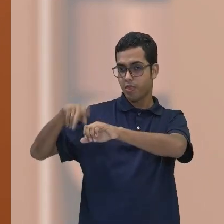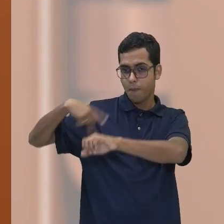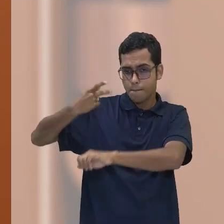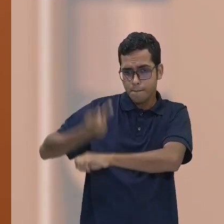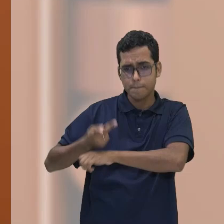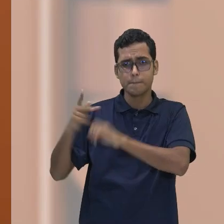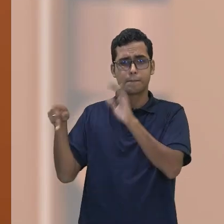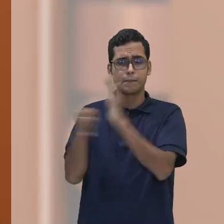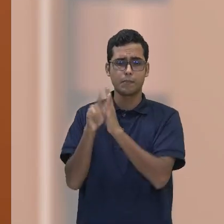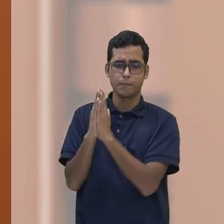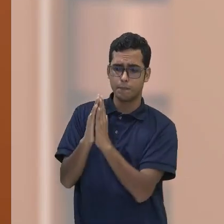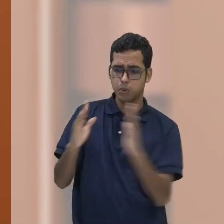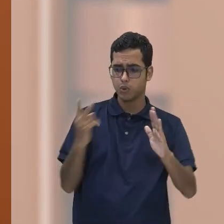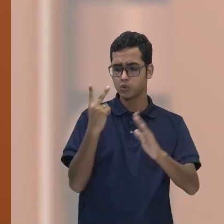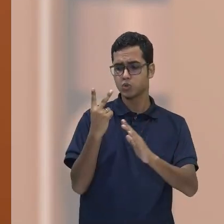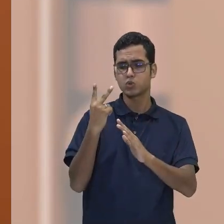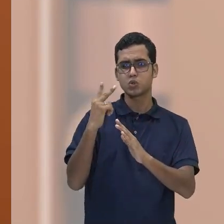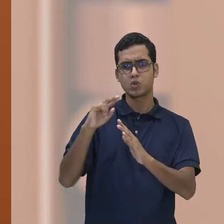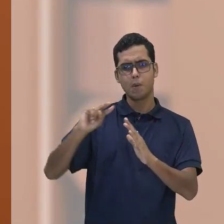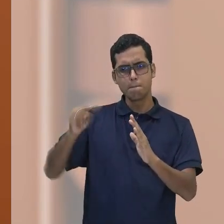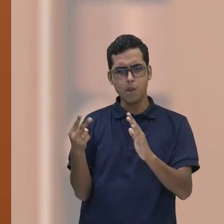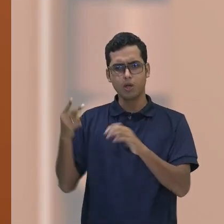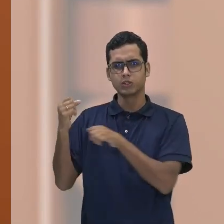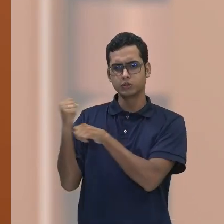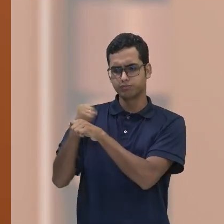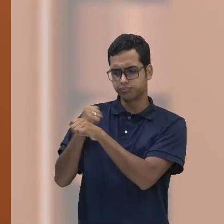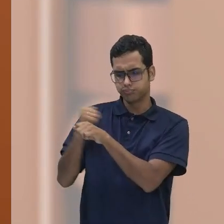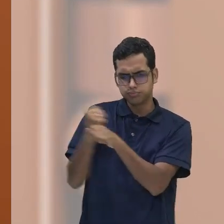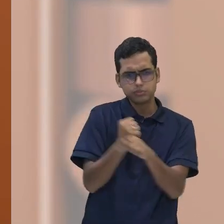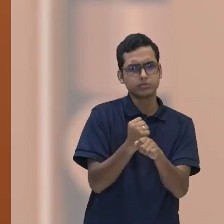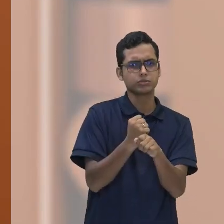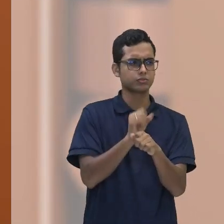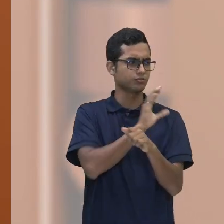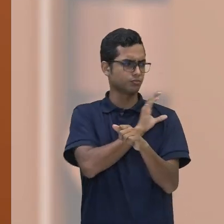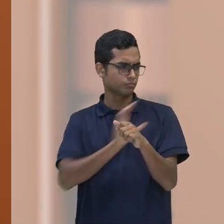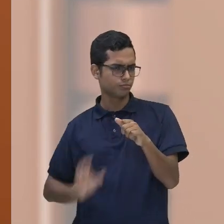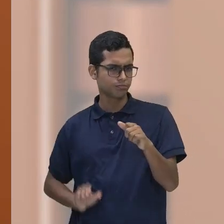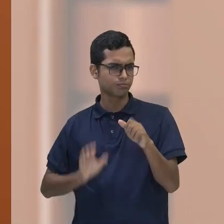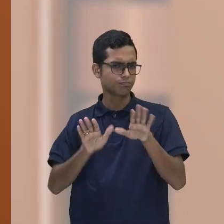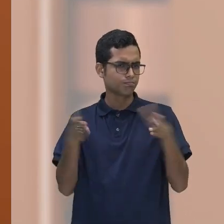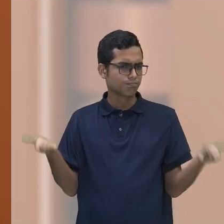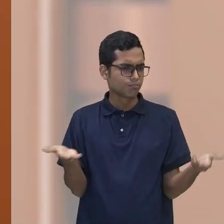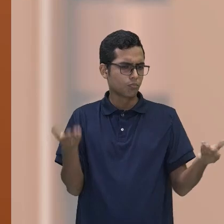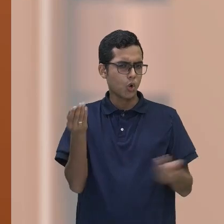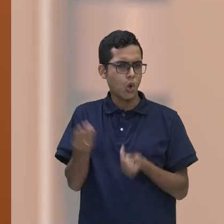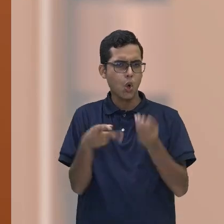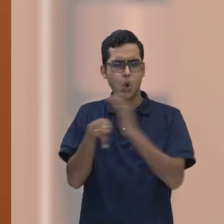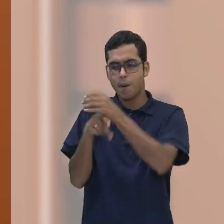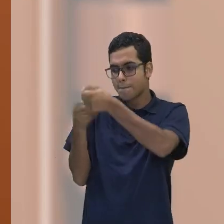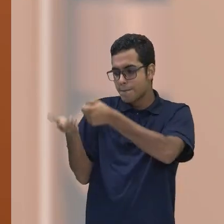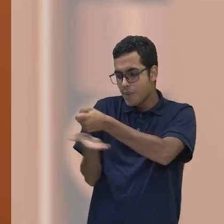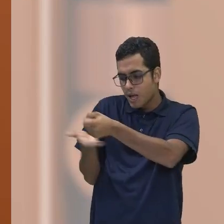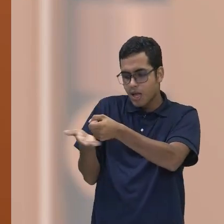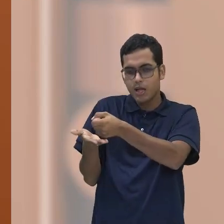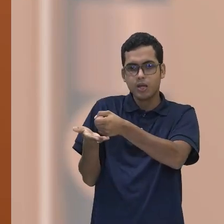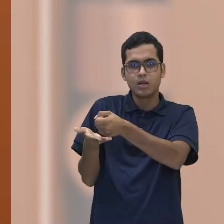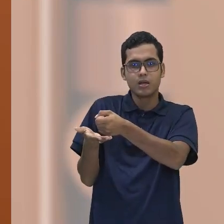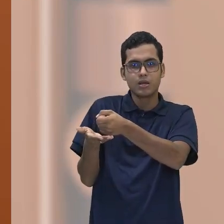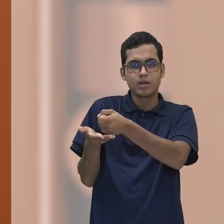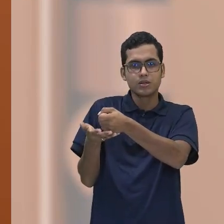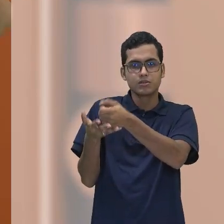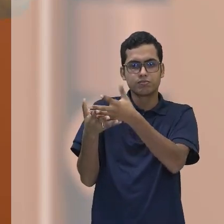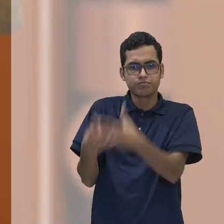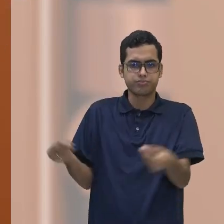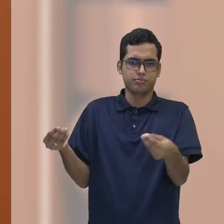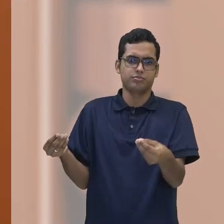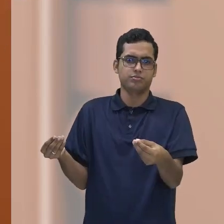nesses 2000 anos de cristianismo. E agora? Essas bases foram derrubadas. Quem